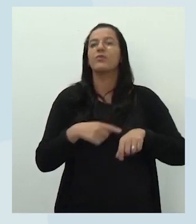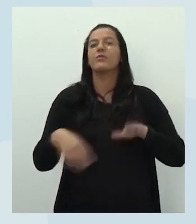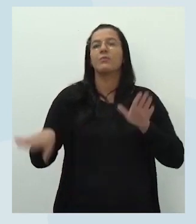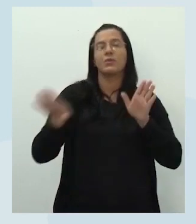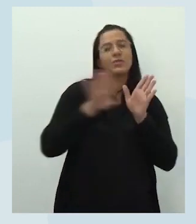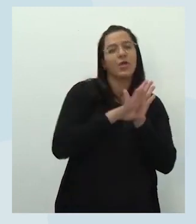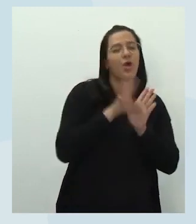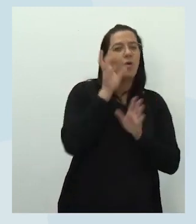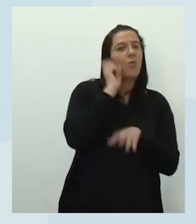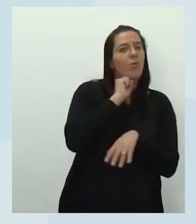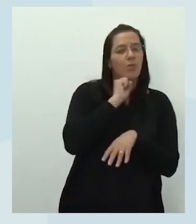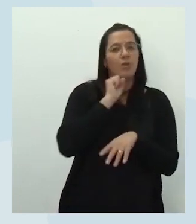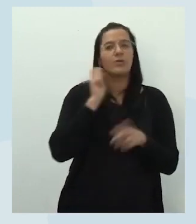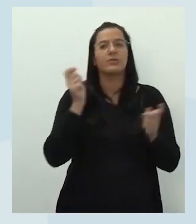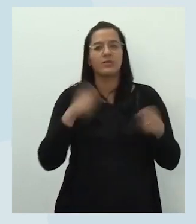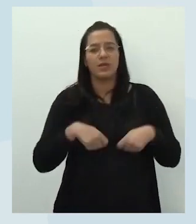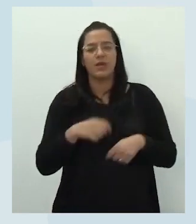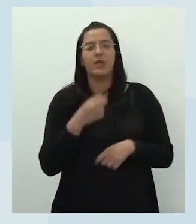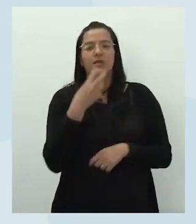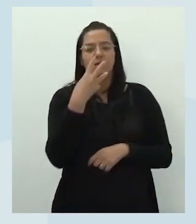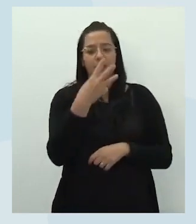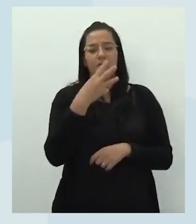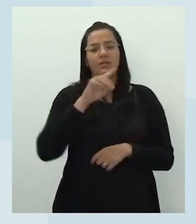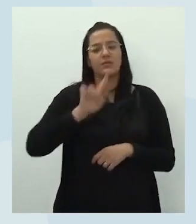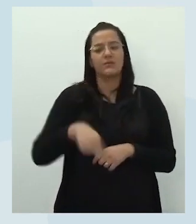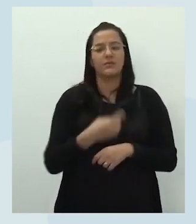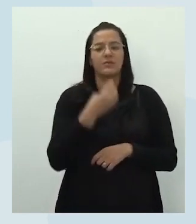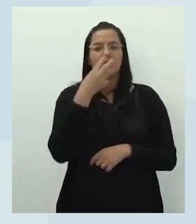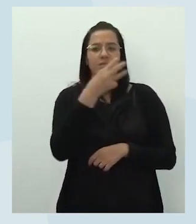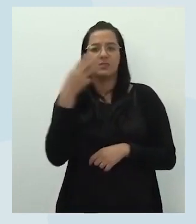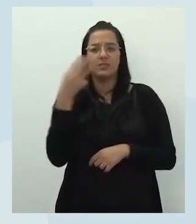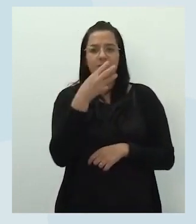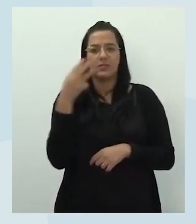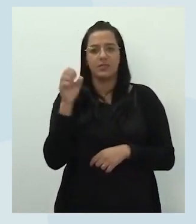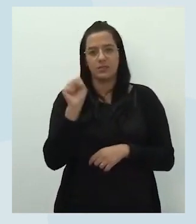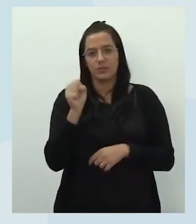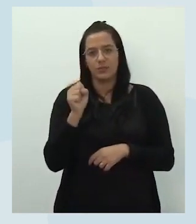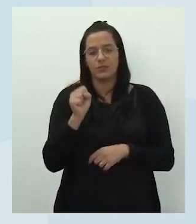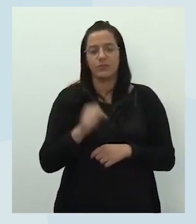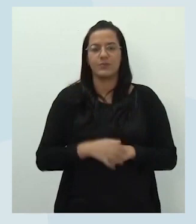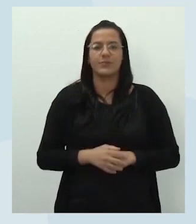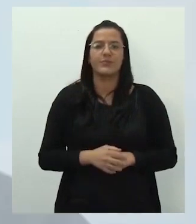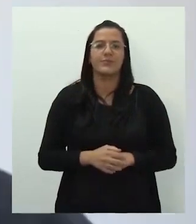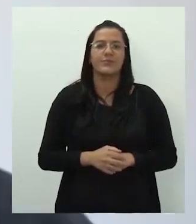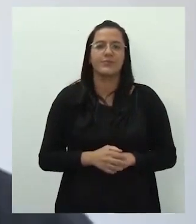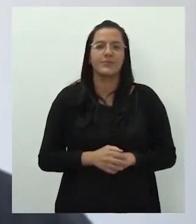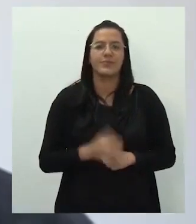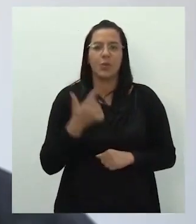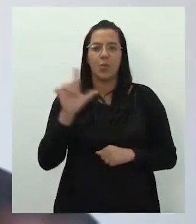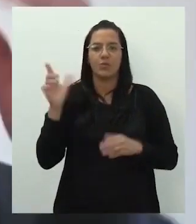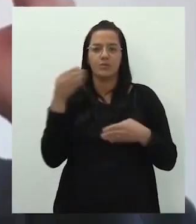quilômetro são 3,33 segundos. Próximo slide, por favor, professora.